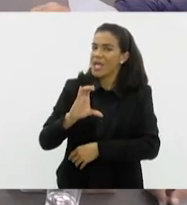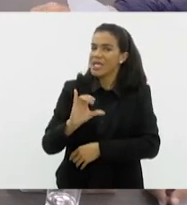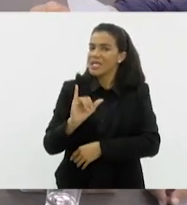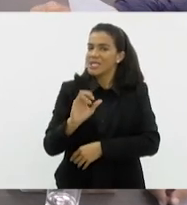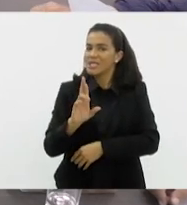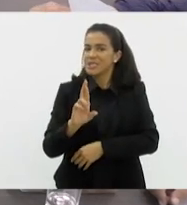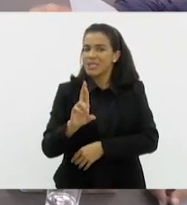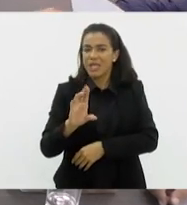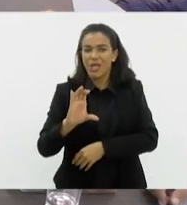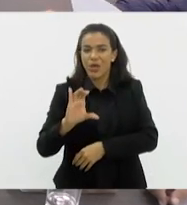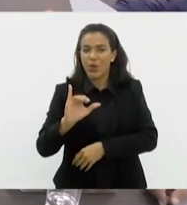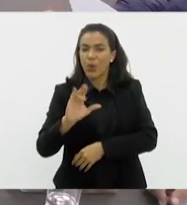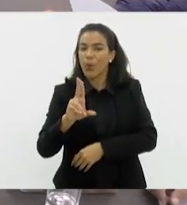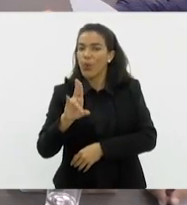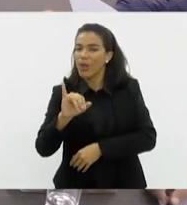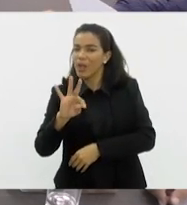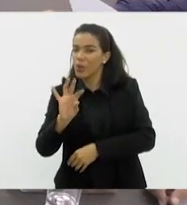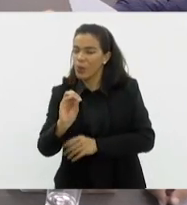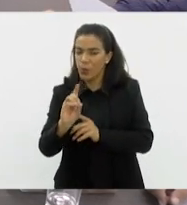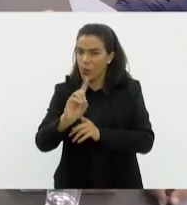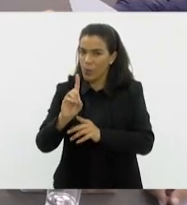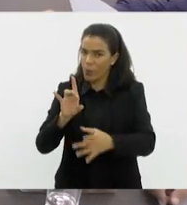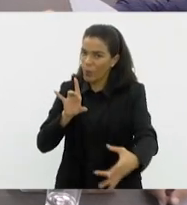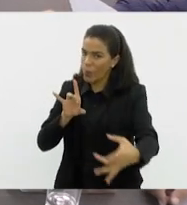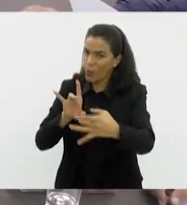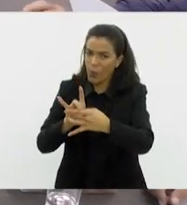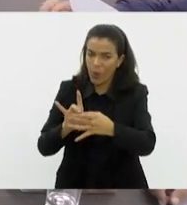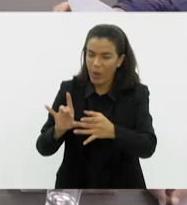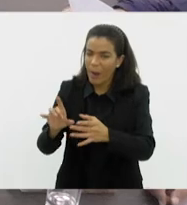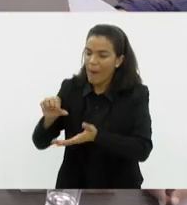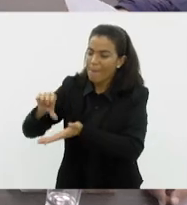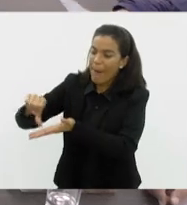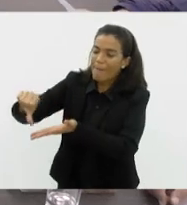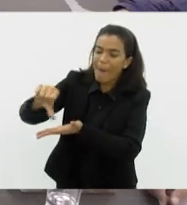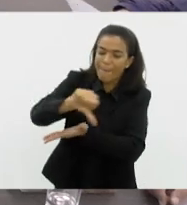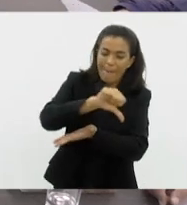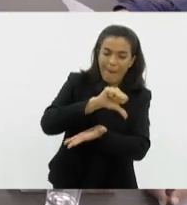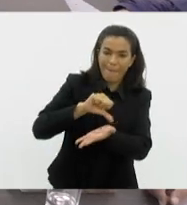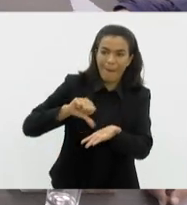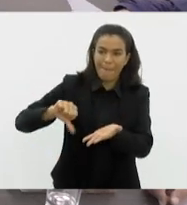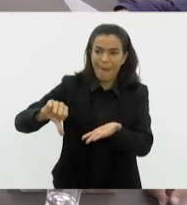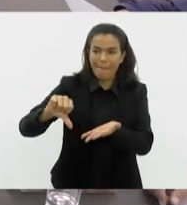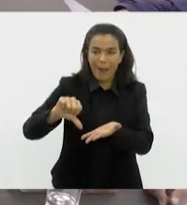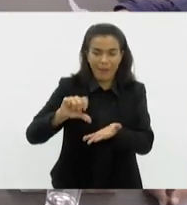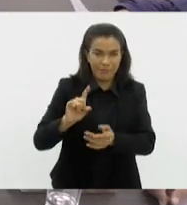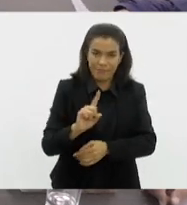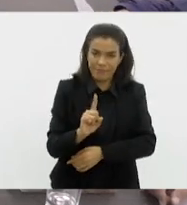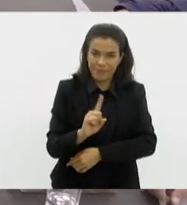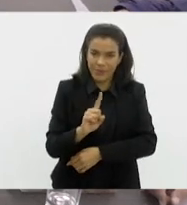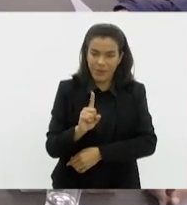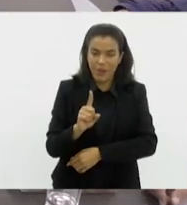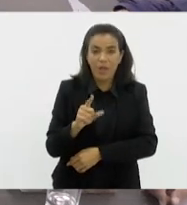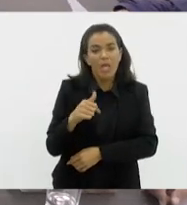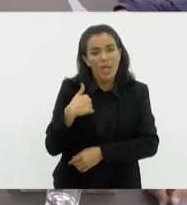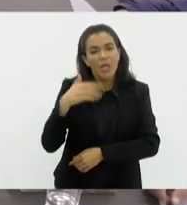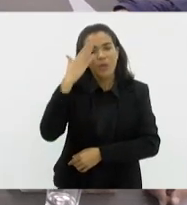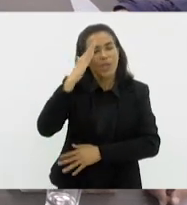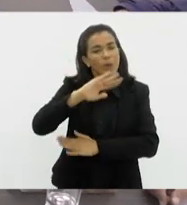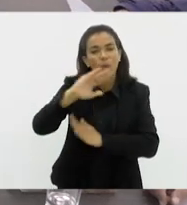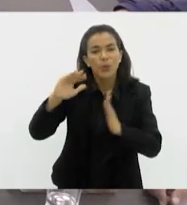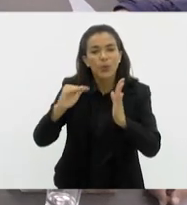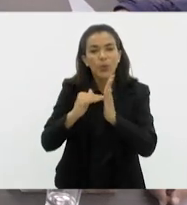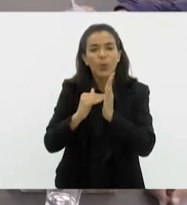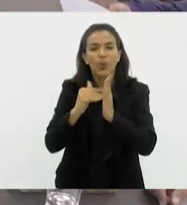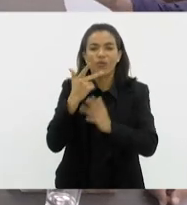um circuito esportivo. Não é fazendo somente, se Vossa Excelência me permite uma parte, não é só fazendo a defesa. Eu sei que tudo que envolve a questão